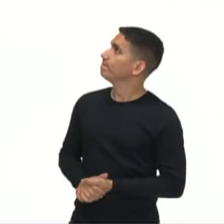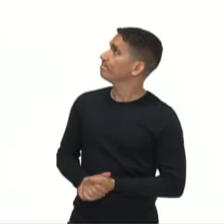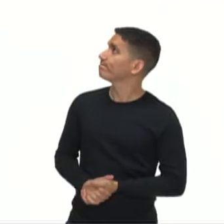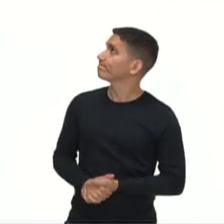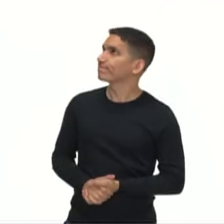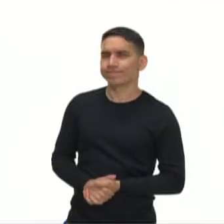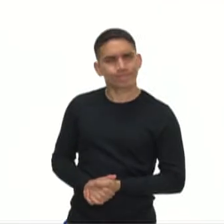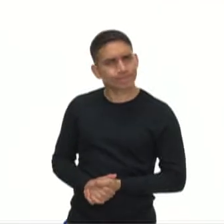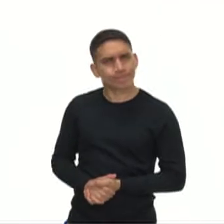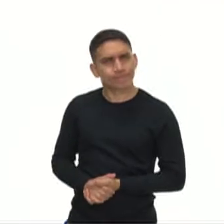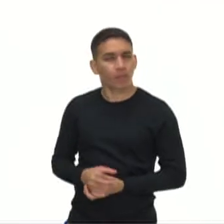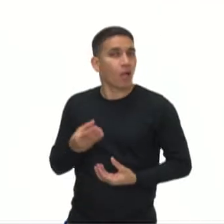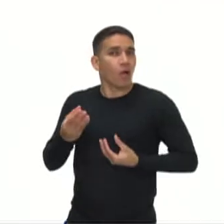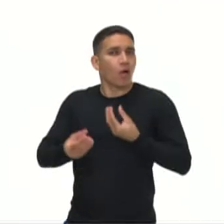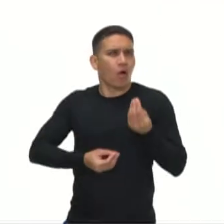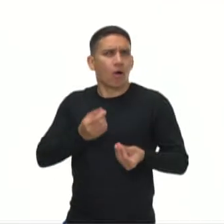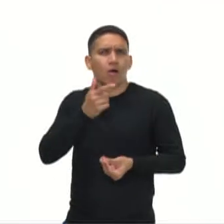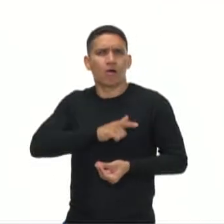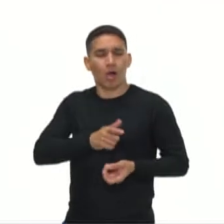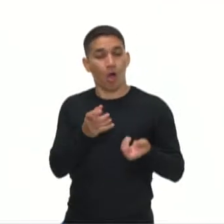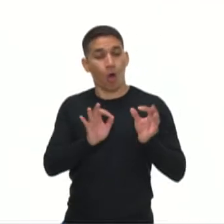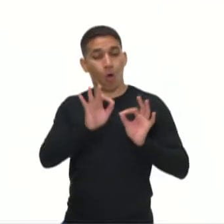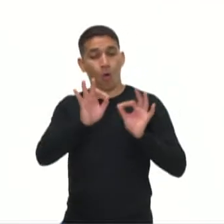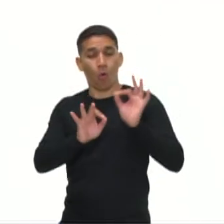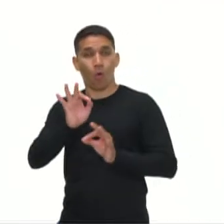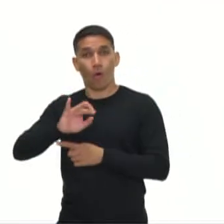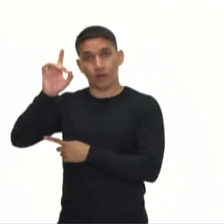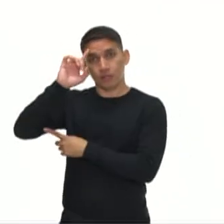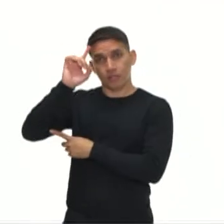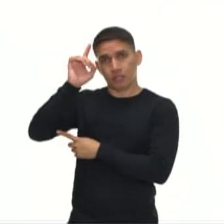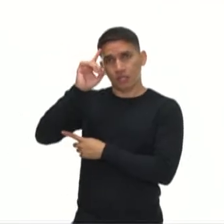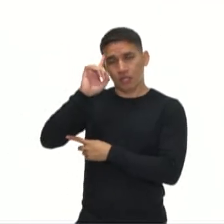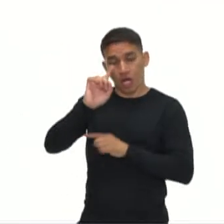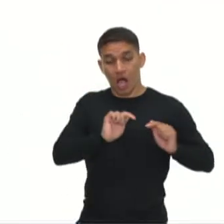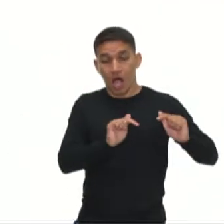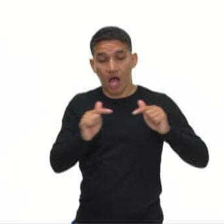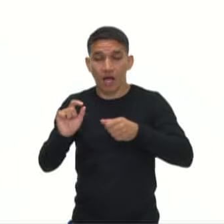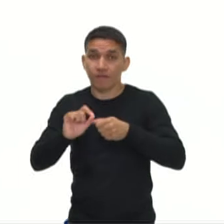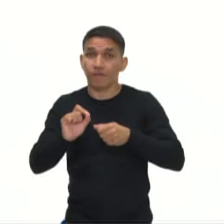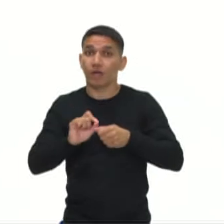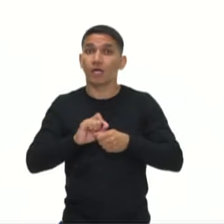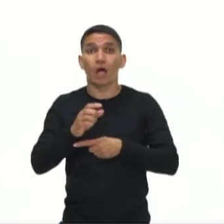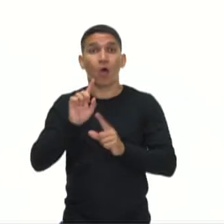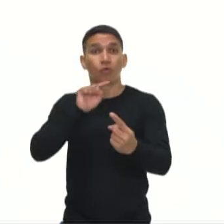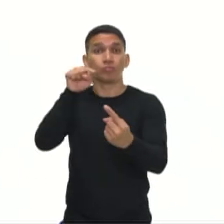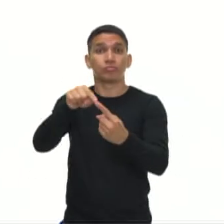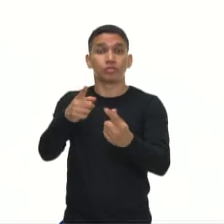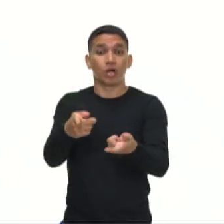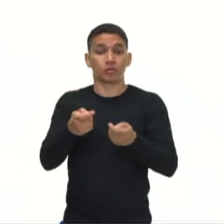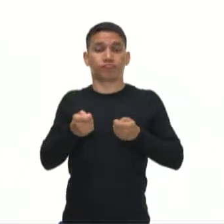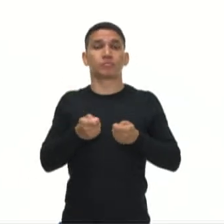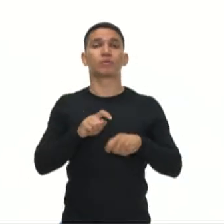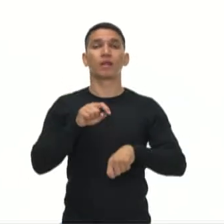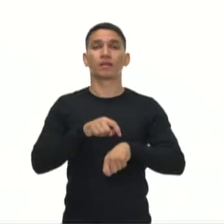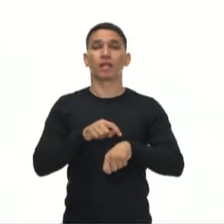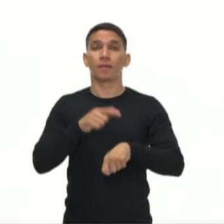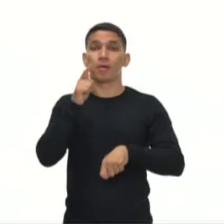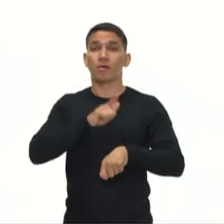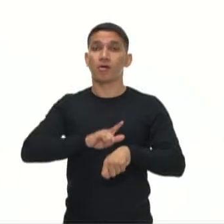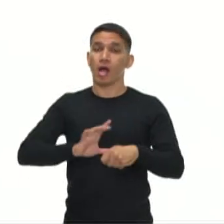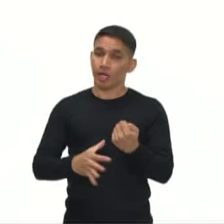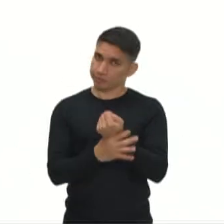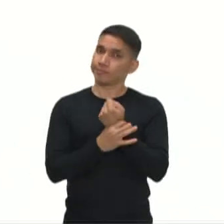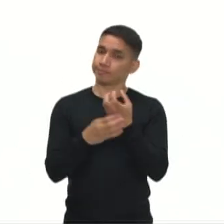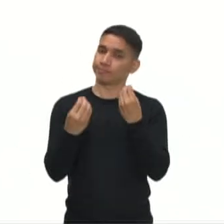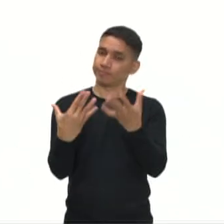Como podemos organizar as nossas tarefas diárias com o objetivo de otimizar o tempo e garantir a entrega